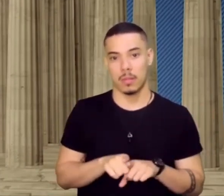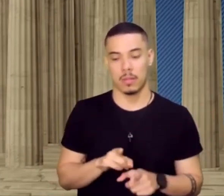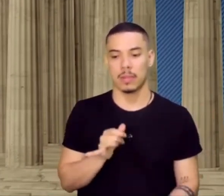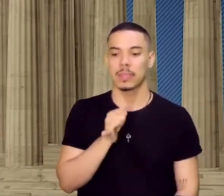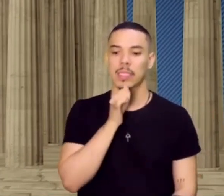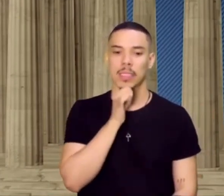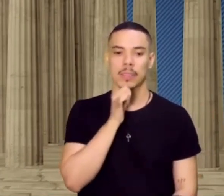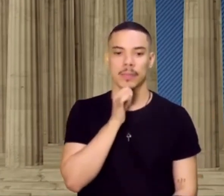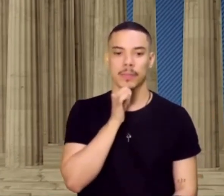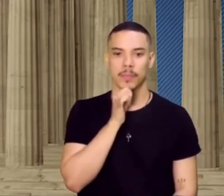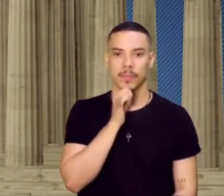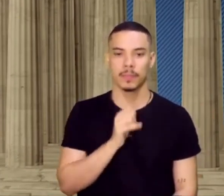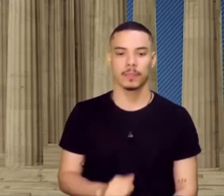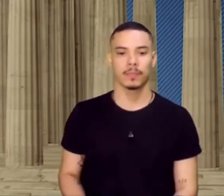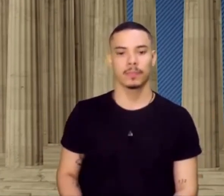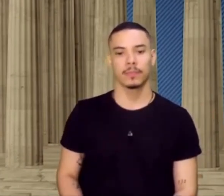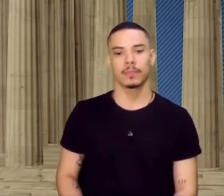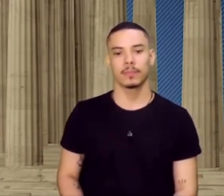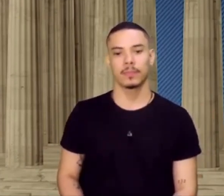exemplo,